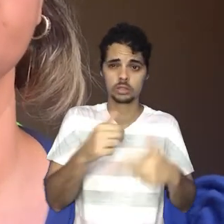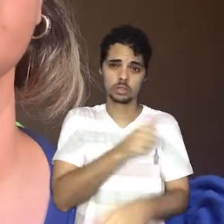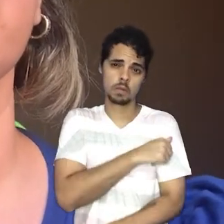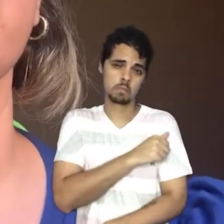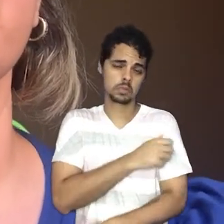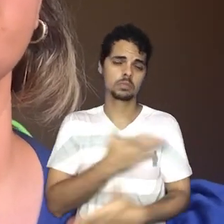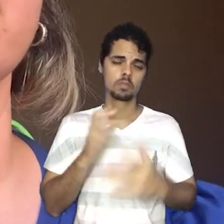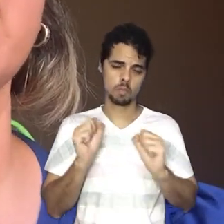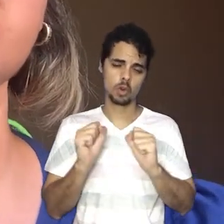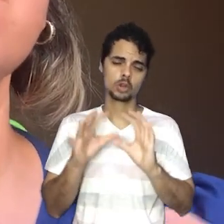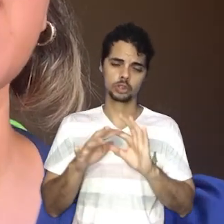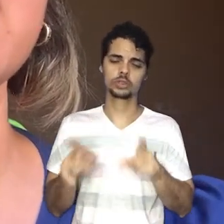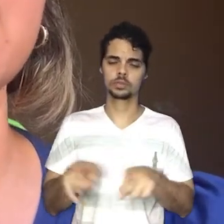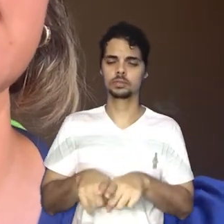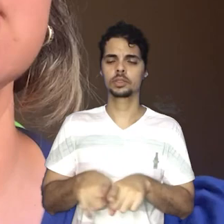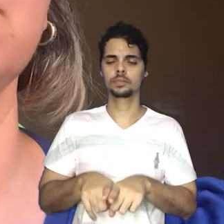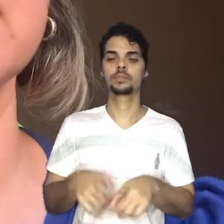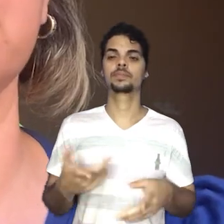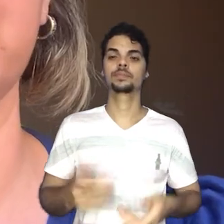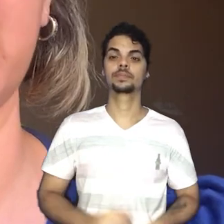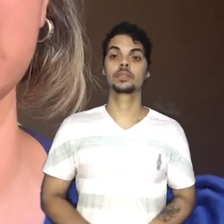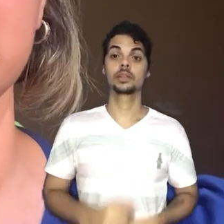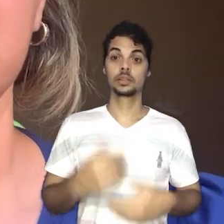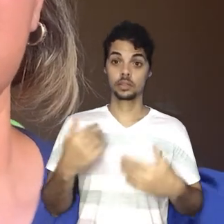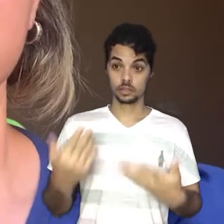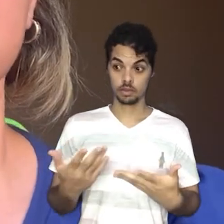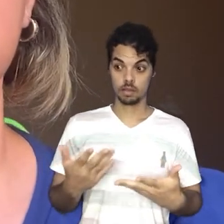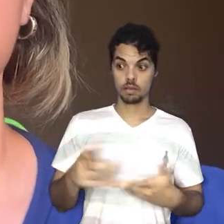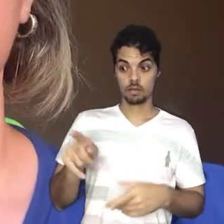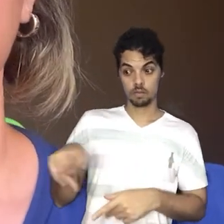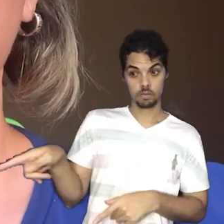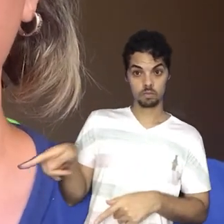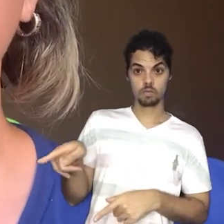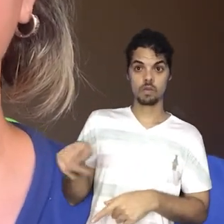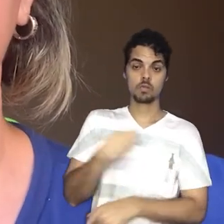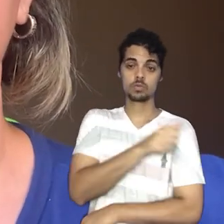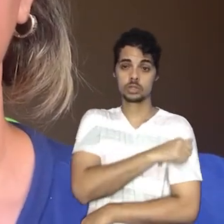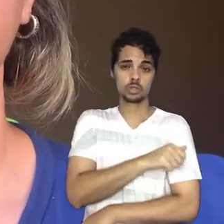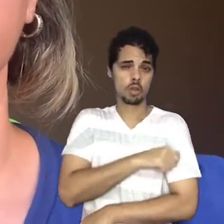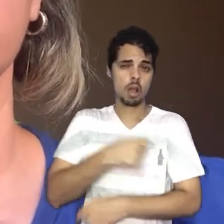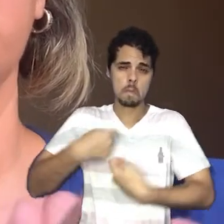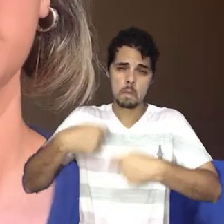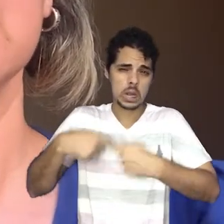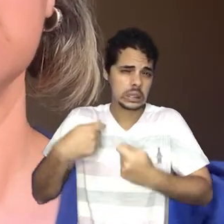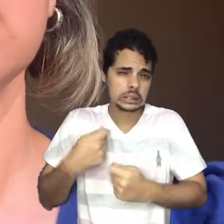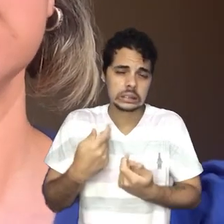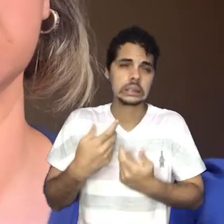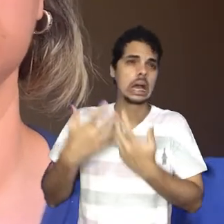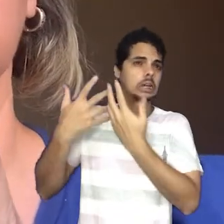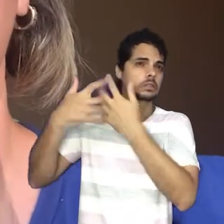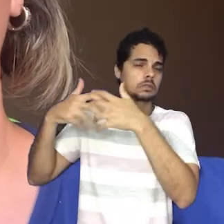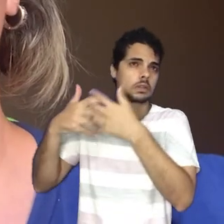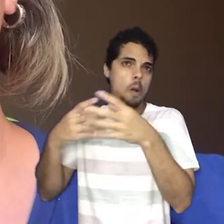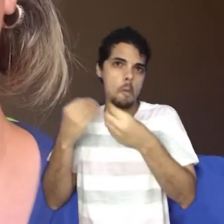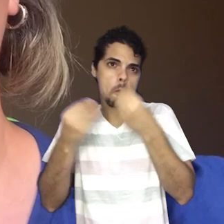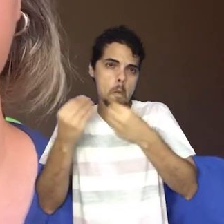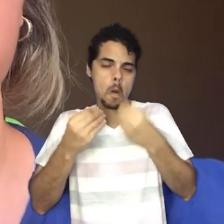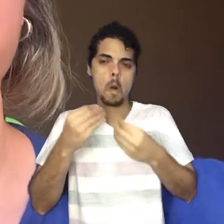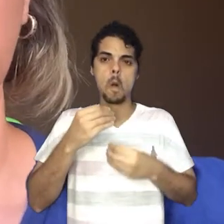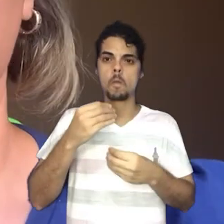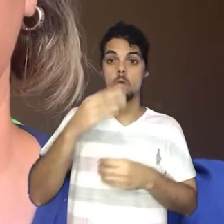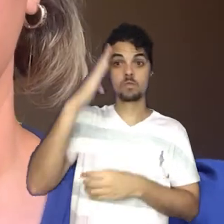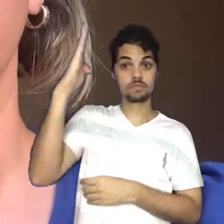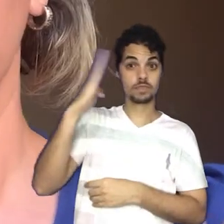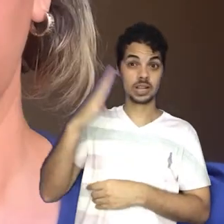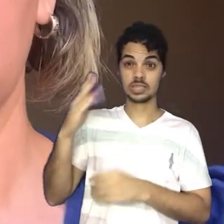Primeiro, levar eles perceberem que como que Brasil sendo uma